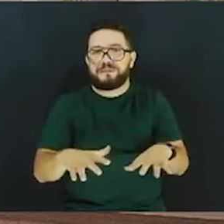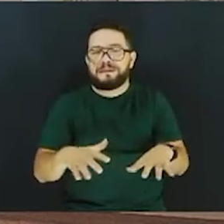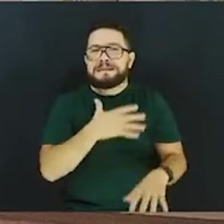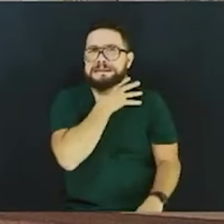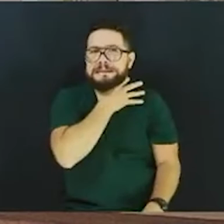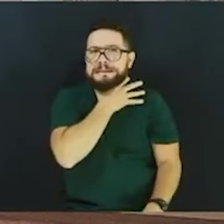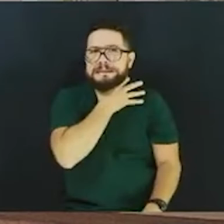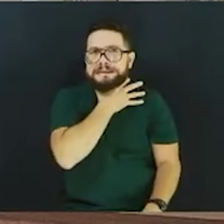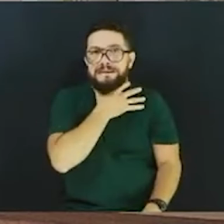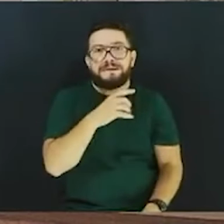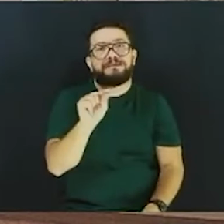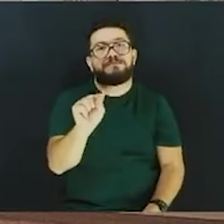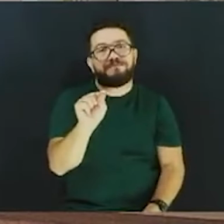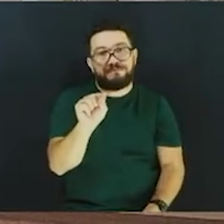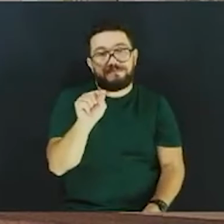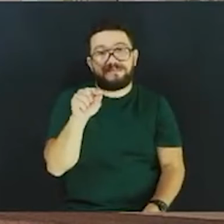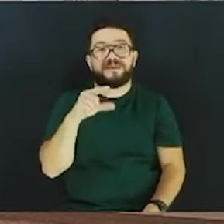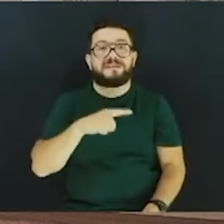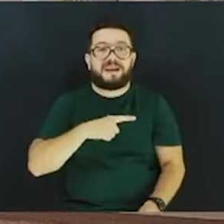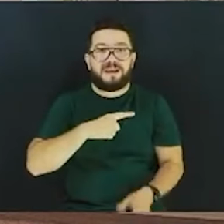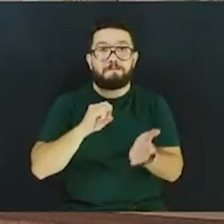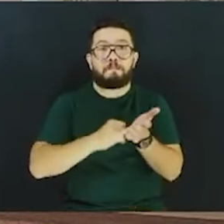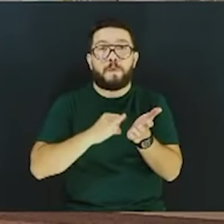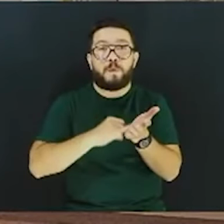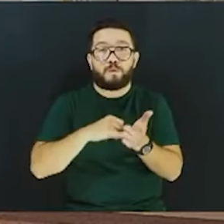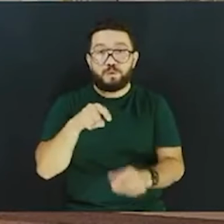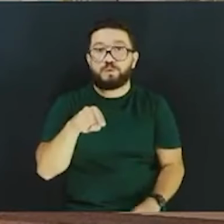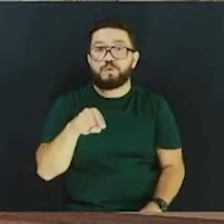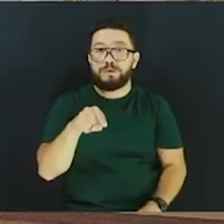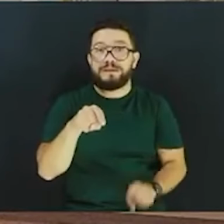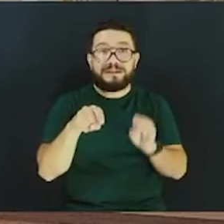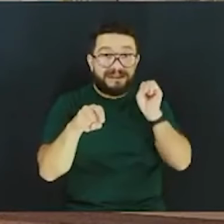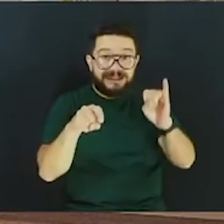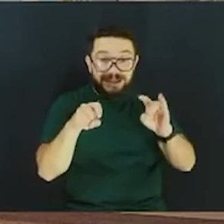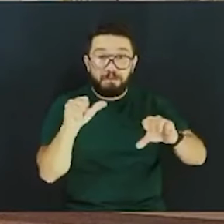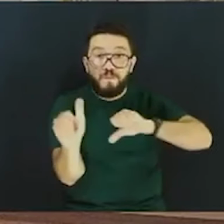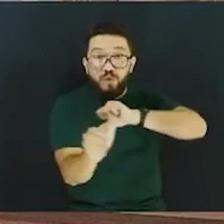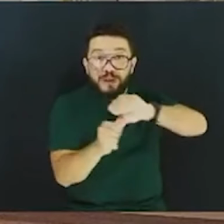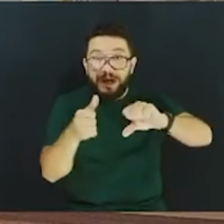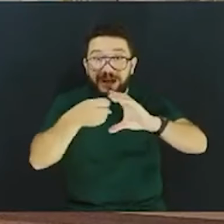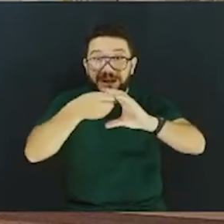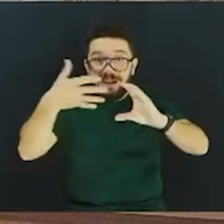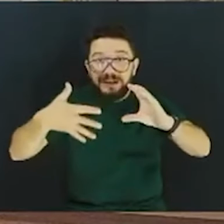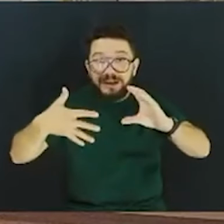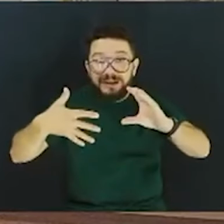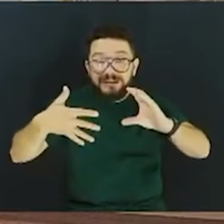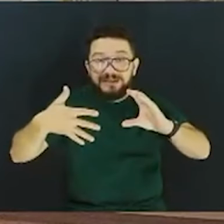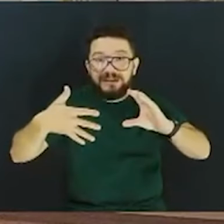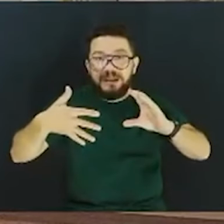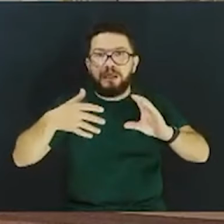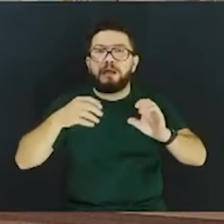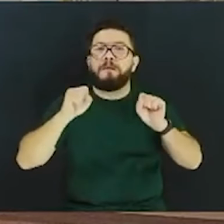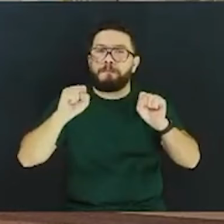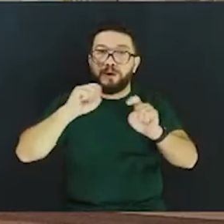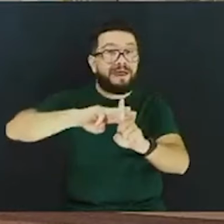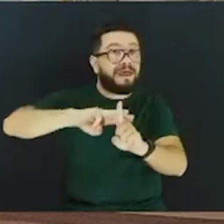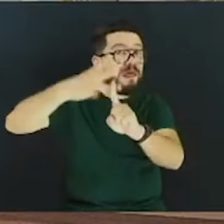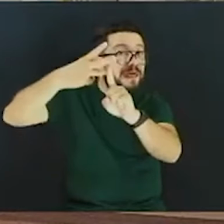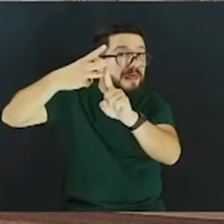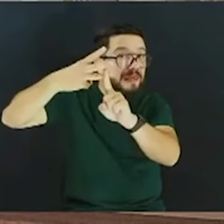recolher os seus impostos e se isso acontecer podem ter a sua tributação triplicada É isso mesmo essas